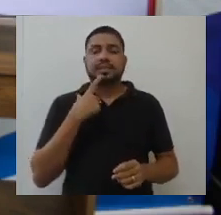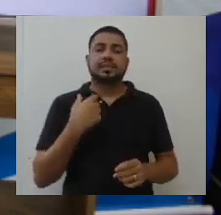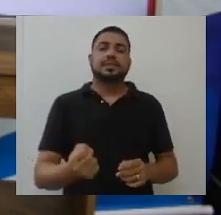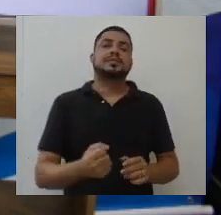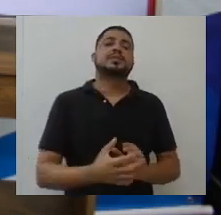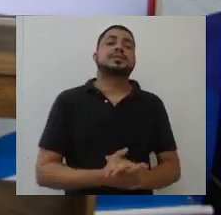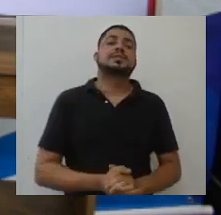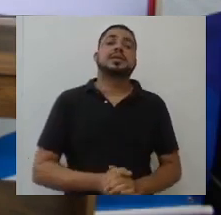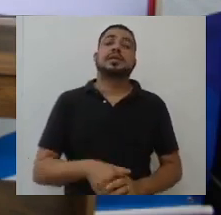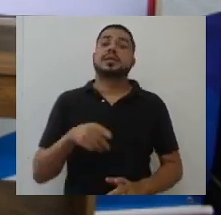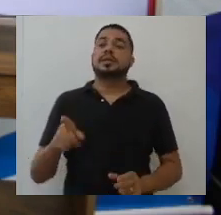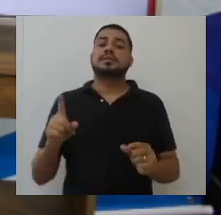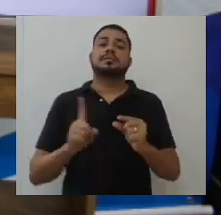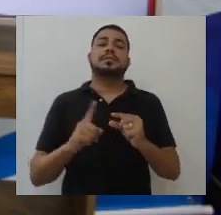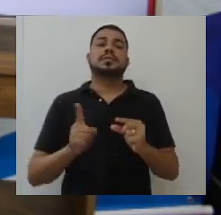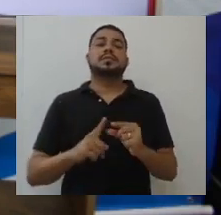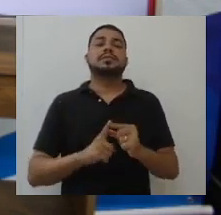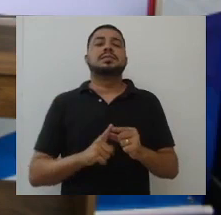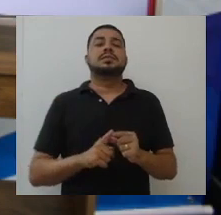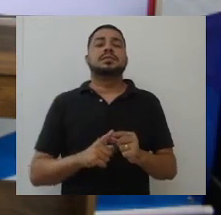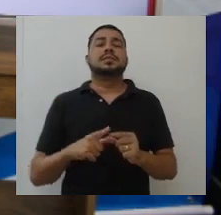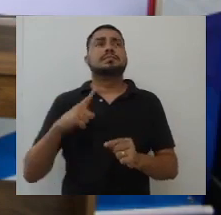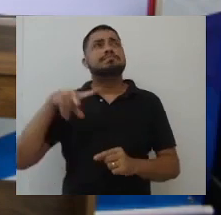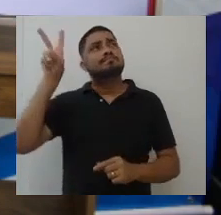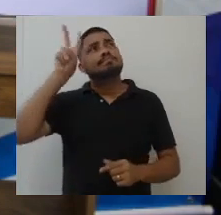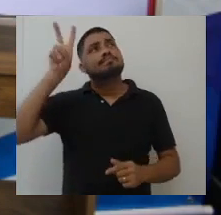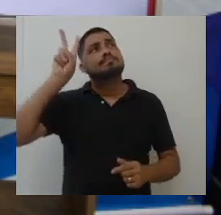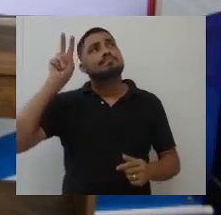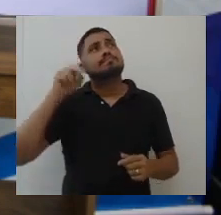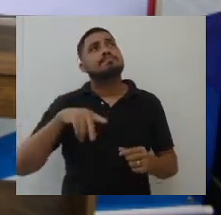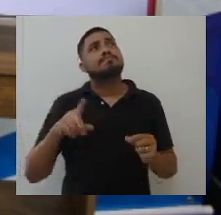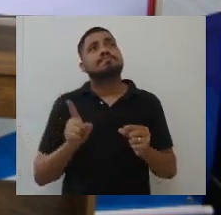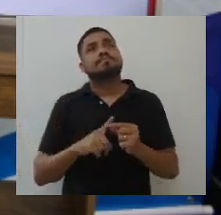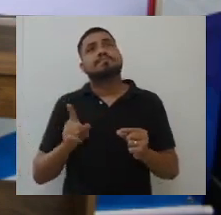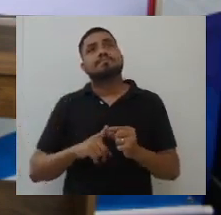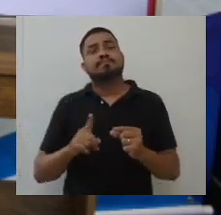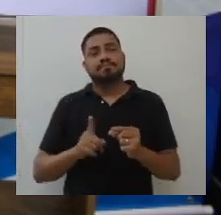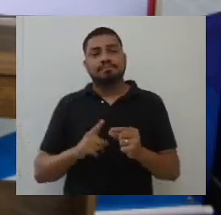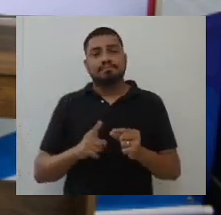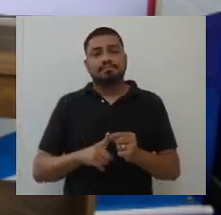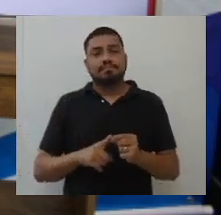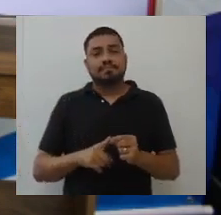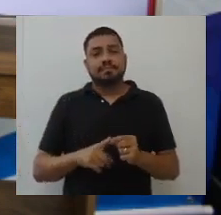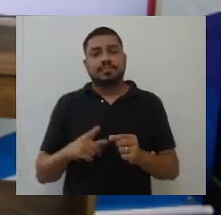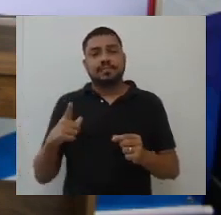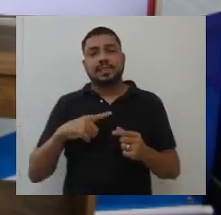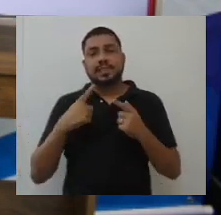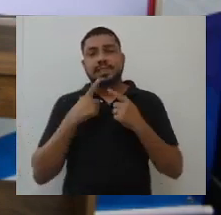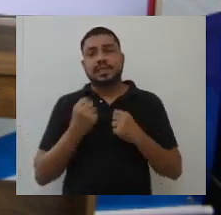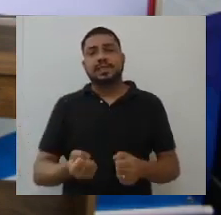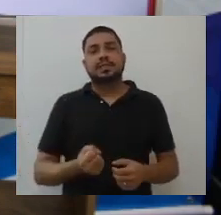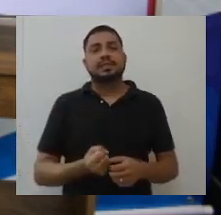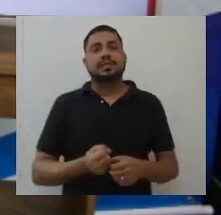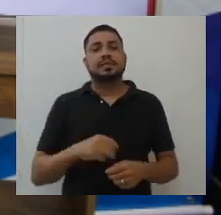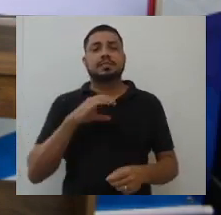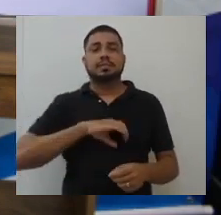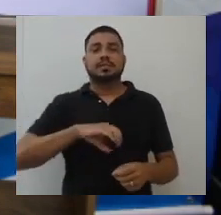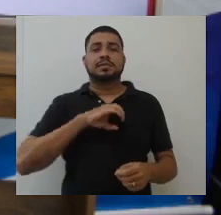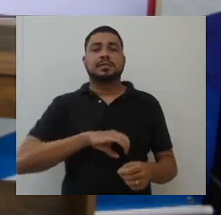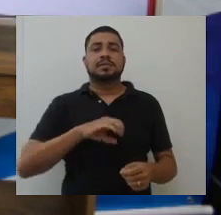tá? E essa palavra, ela acaba me lembrando de uma palavra existente na língua portuguesa.